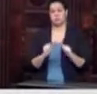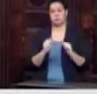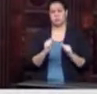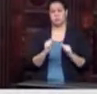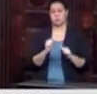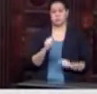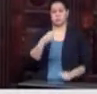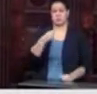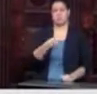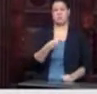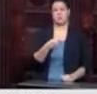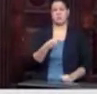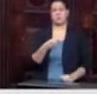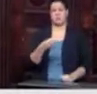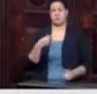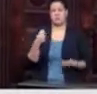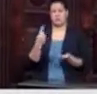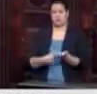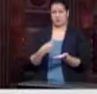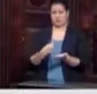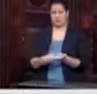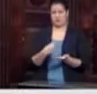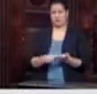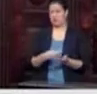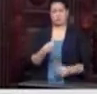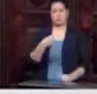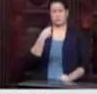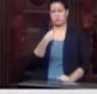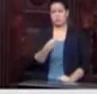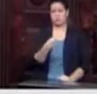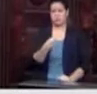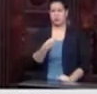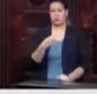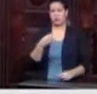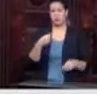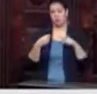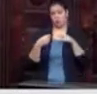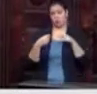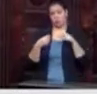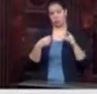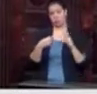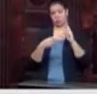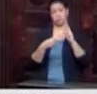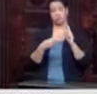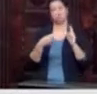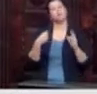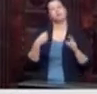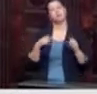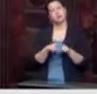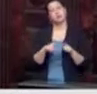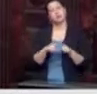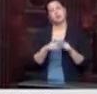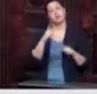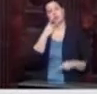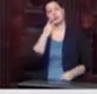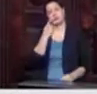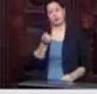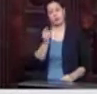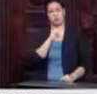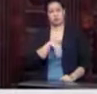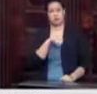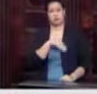onde o acordado pode se sobrepor ao legislado, inclusive no que diz respeito ao valor dos